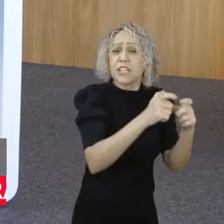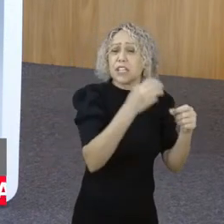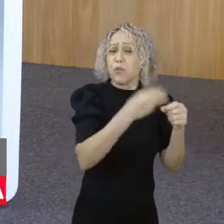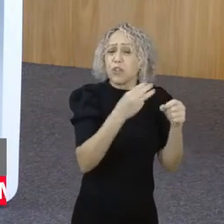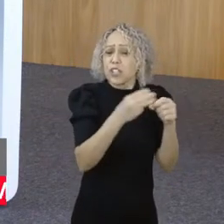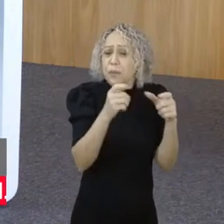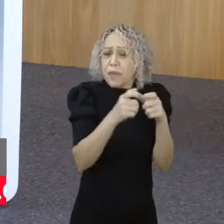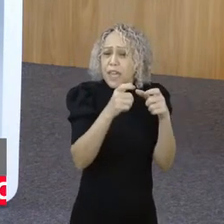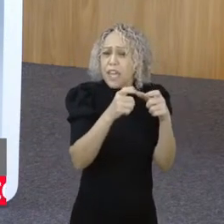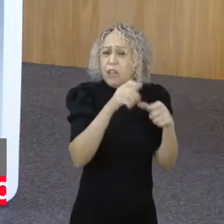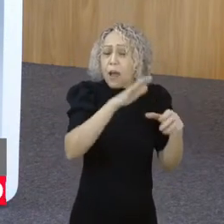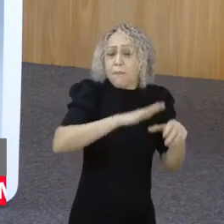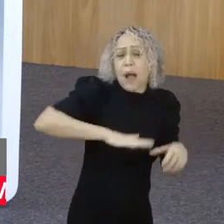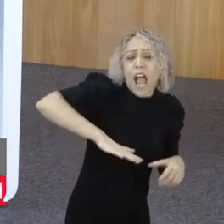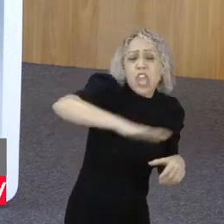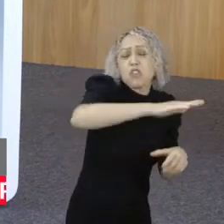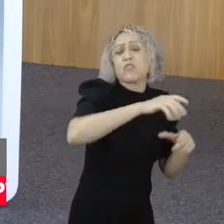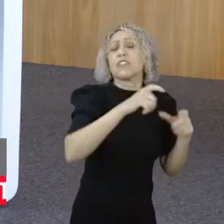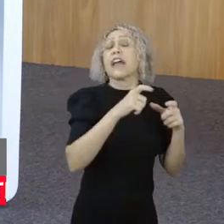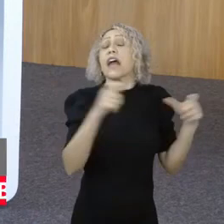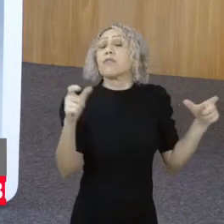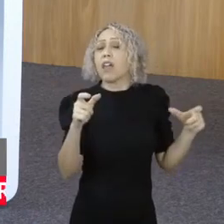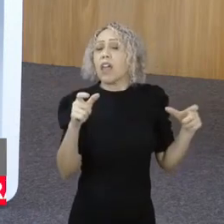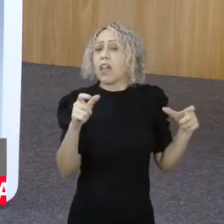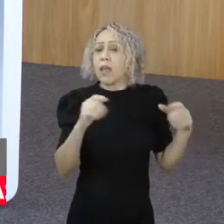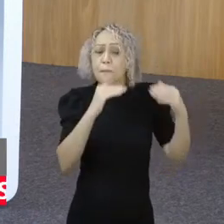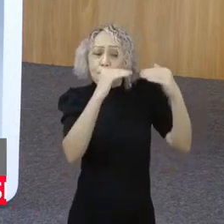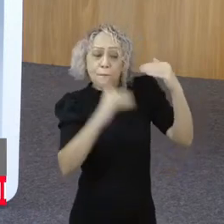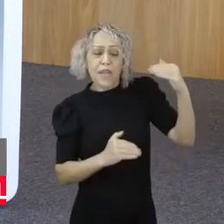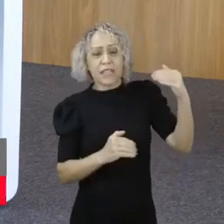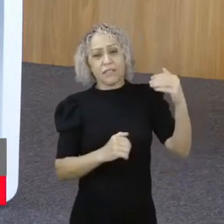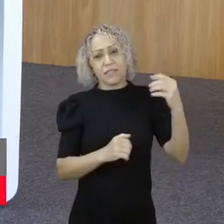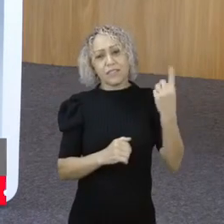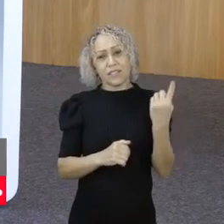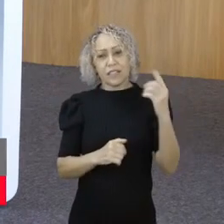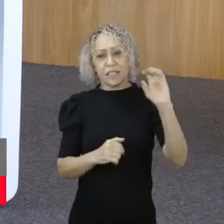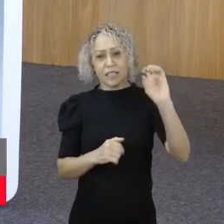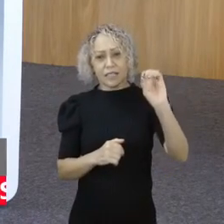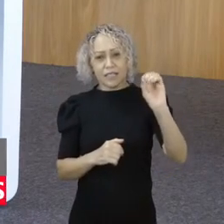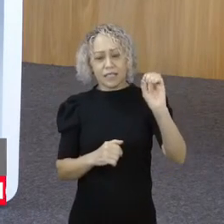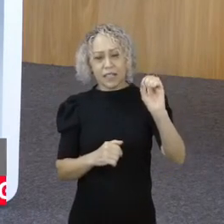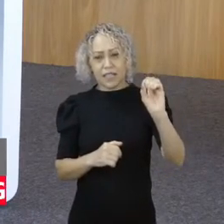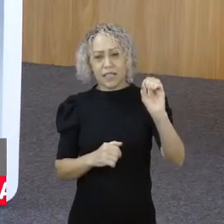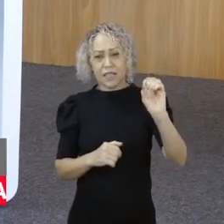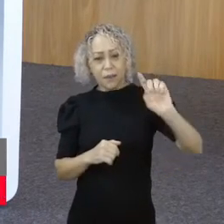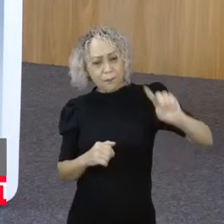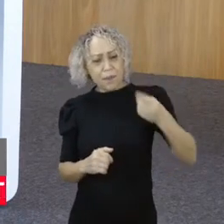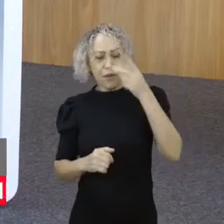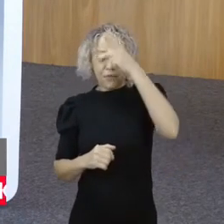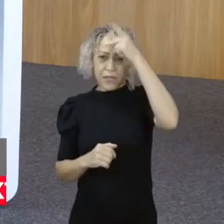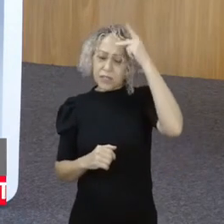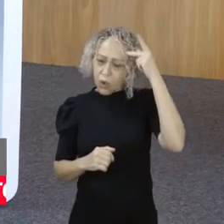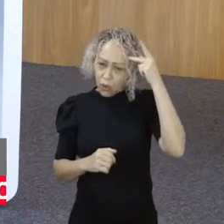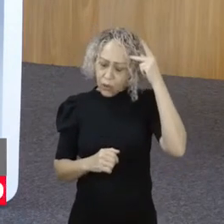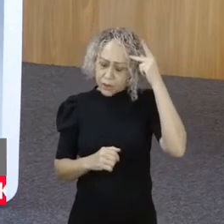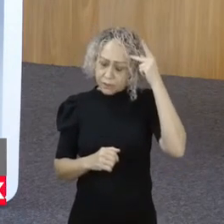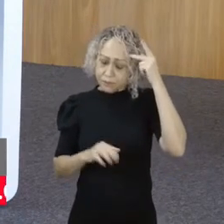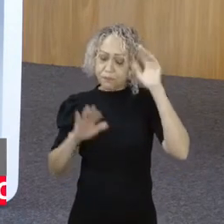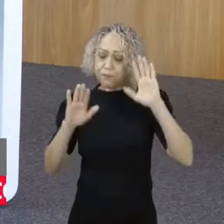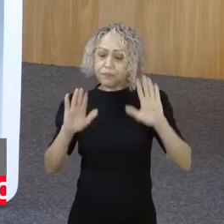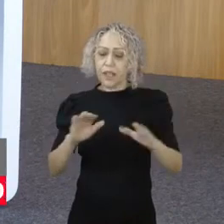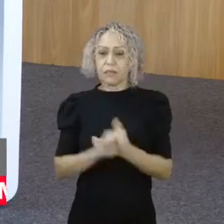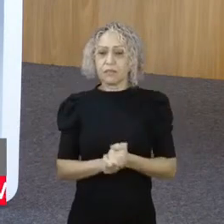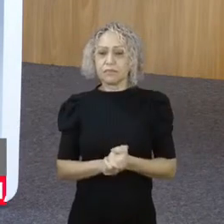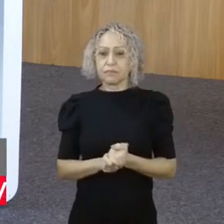gente, evidentemente, que a gente tem que encontrar mecanismos de auxiliar. E essa plenária,